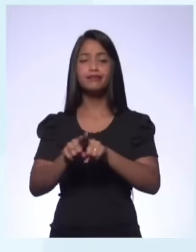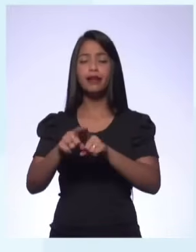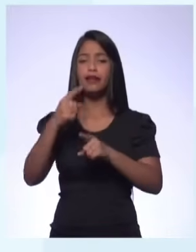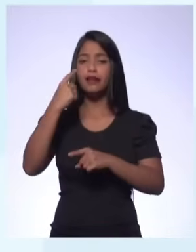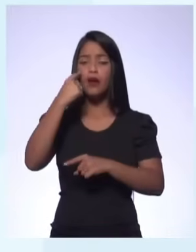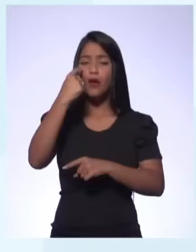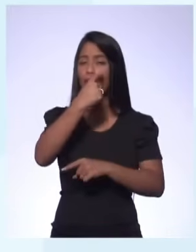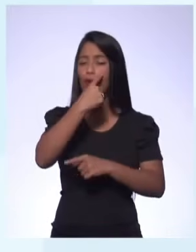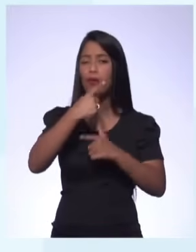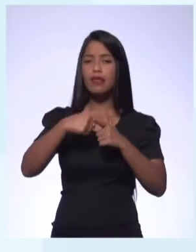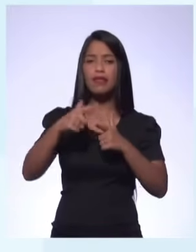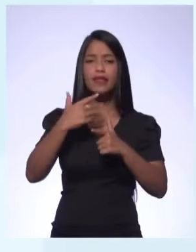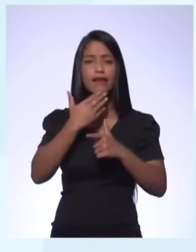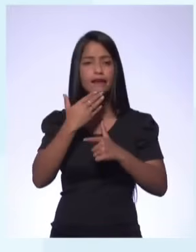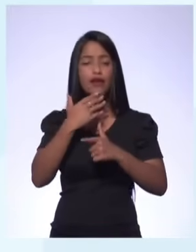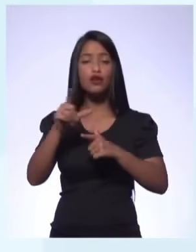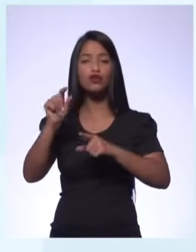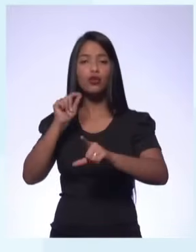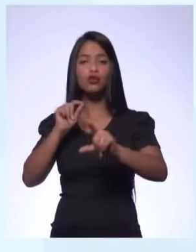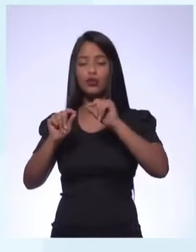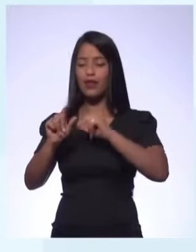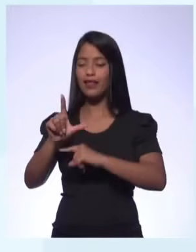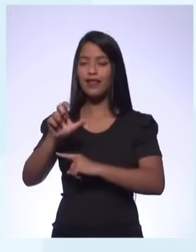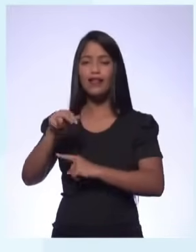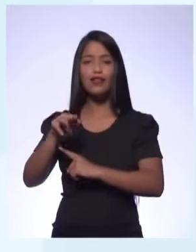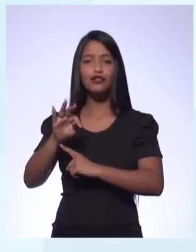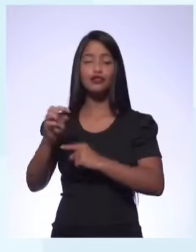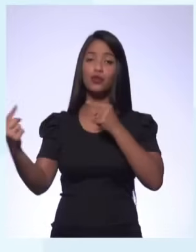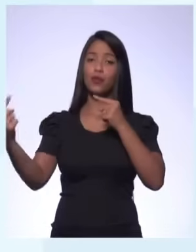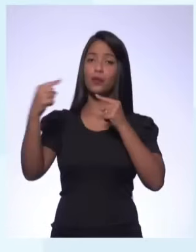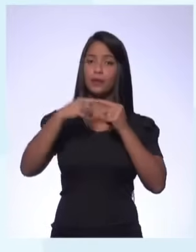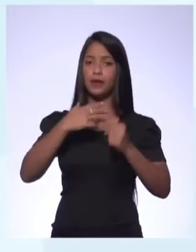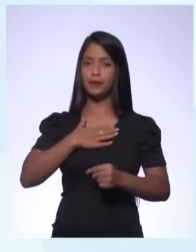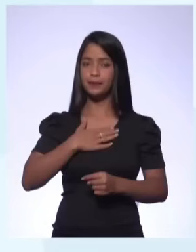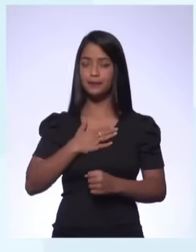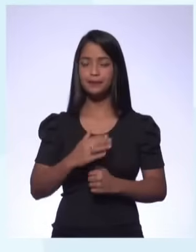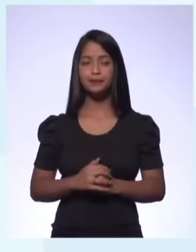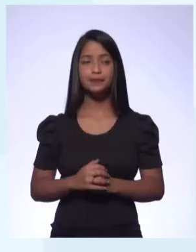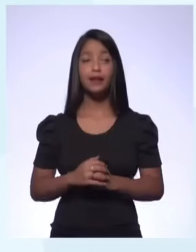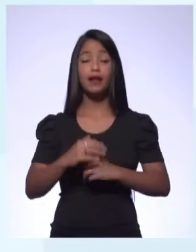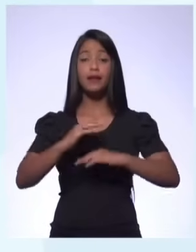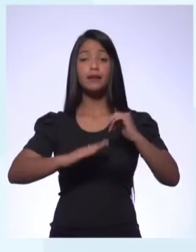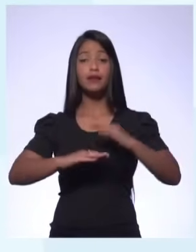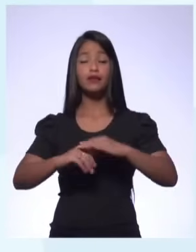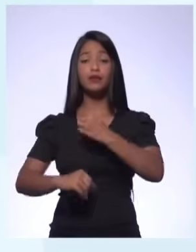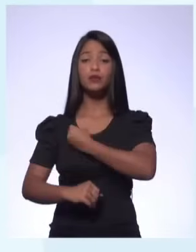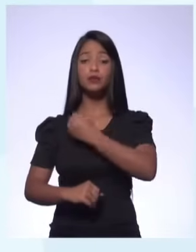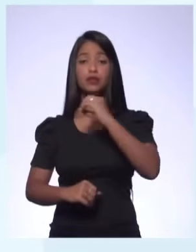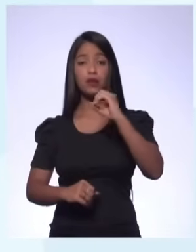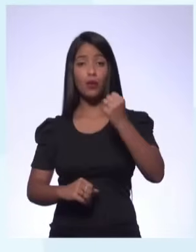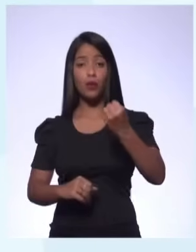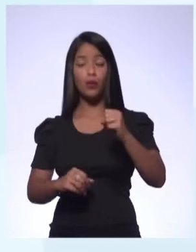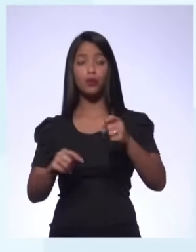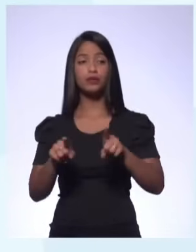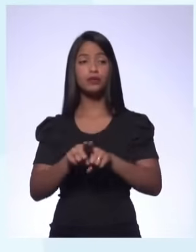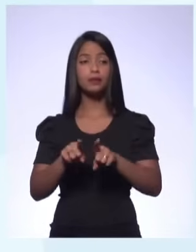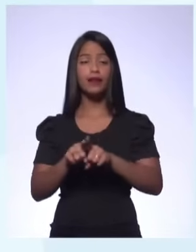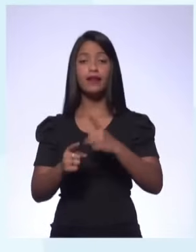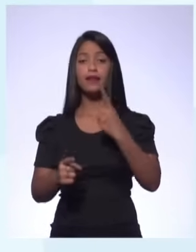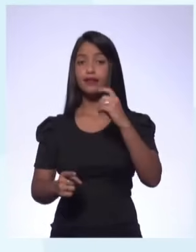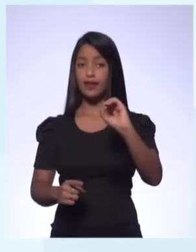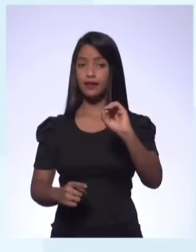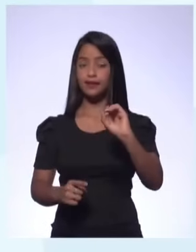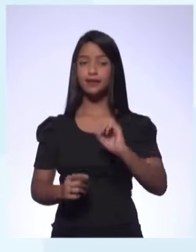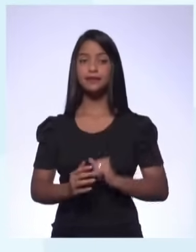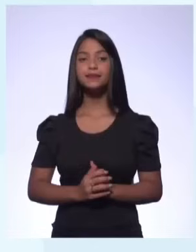de diferentes defeitos da visão. Essa aí é a habilidade 08. E também a 010. A 010 não, só a 10.